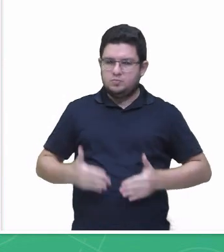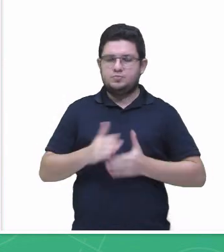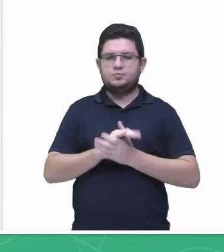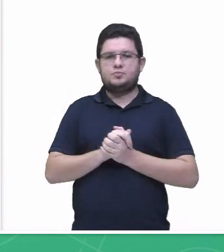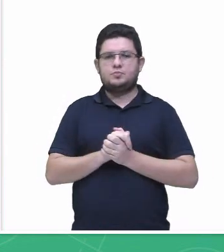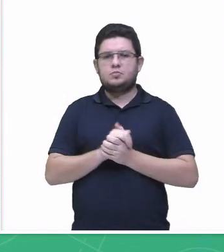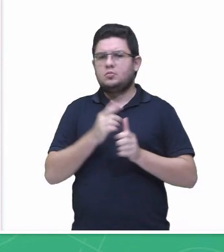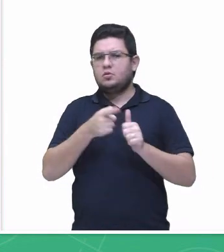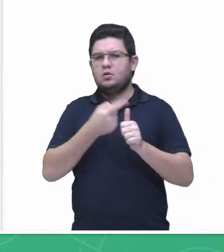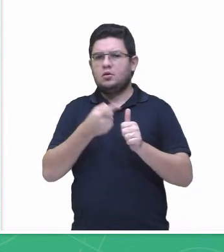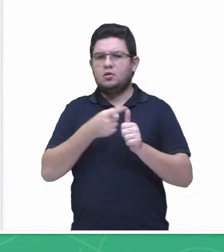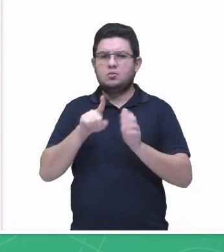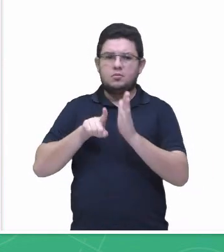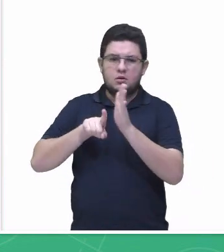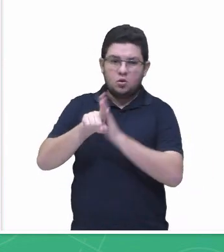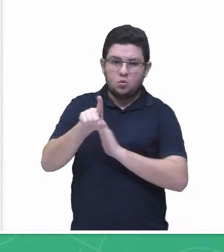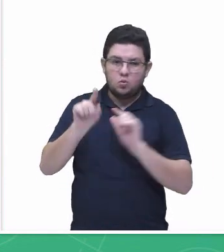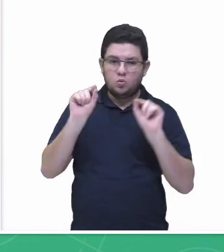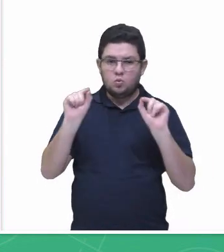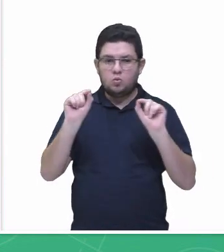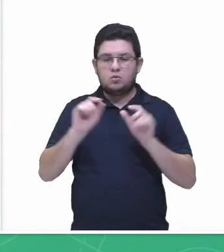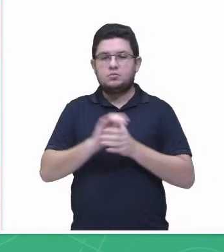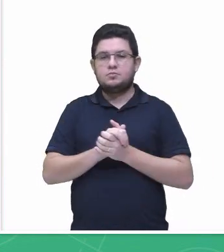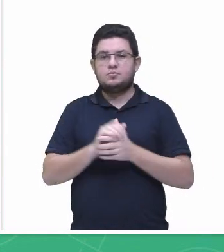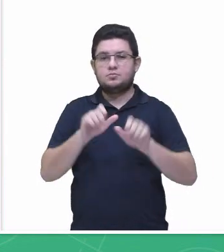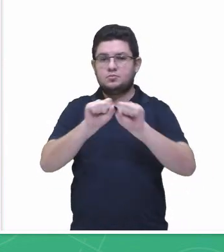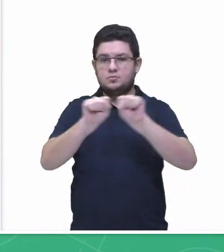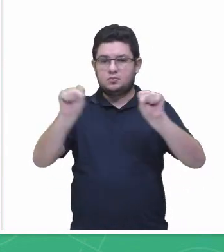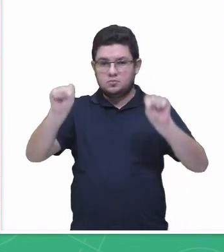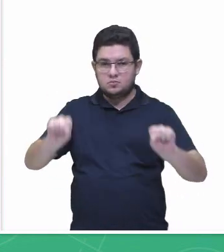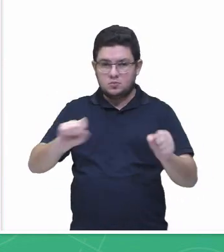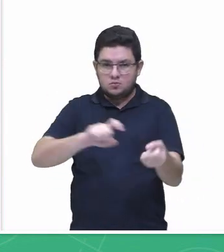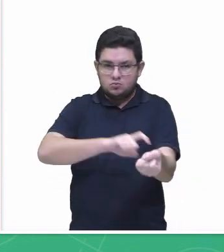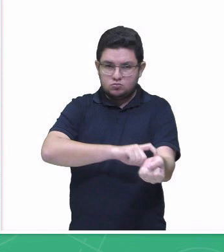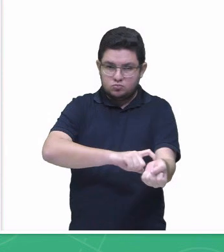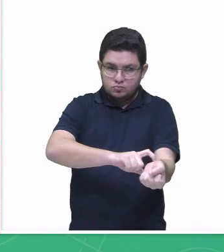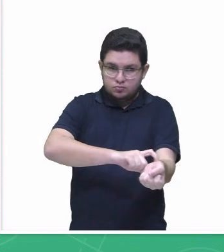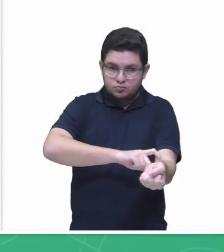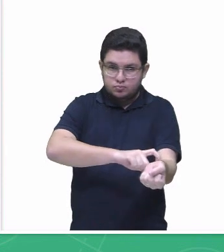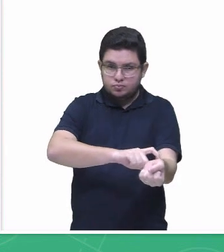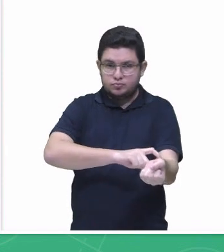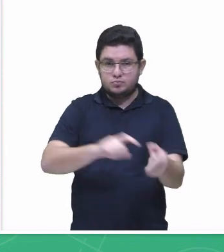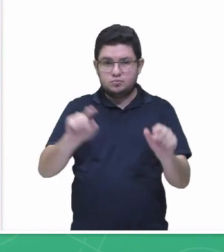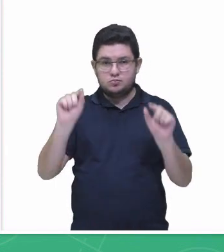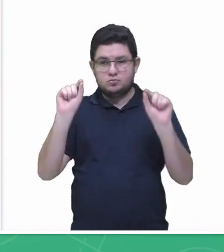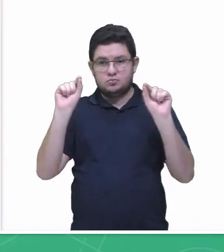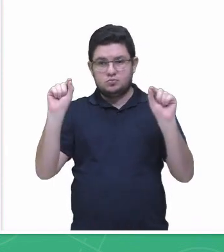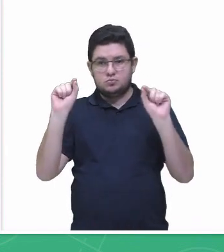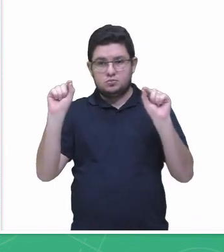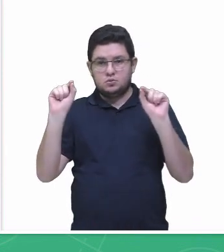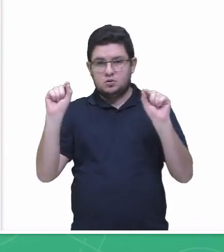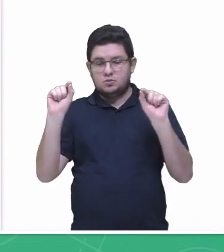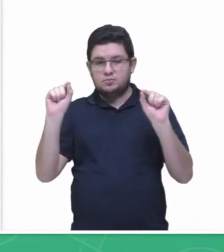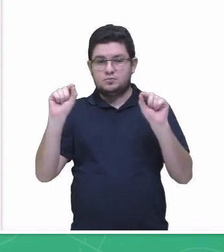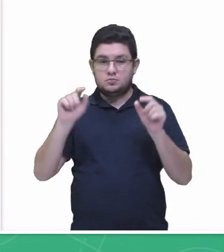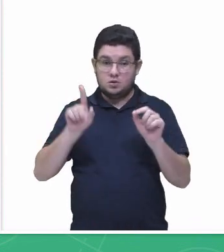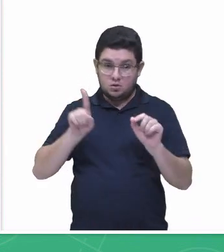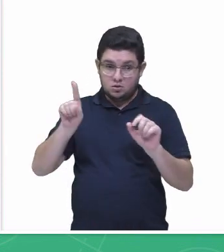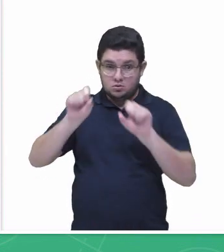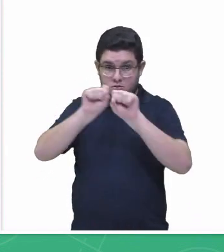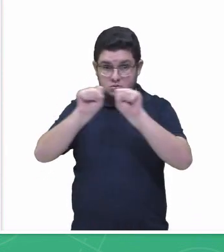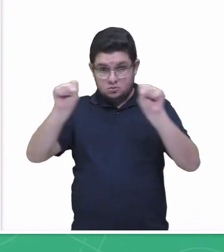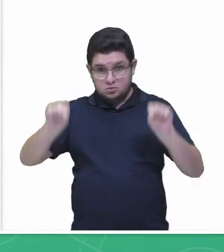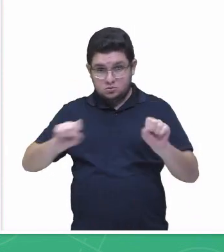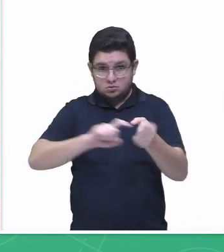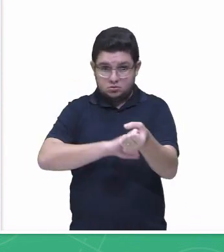primeira questão fala sobre o sistema nervoso. Né? Olha só, no sistema nervoso central, as